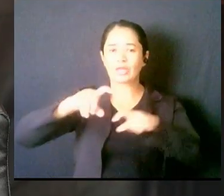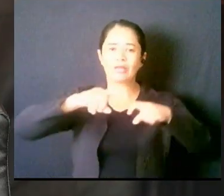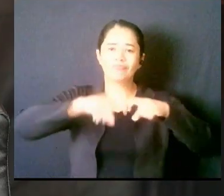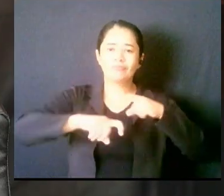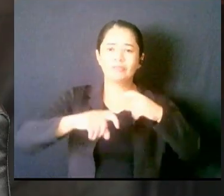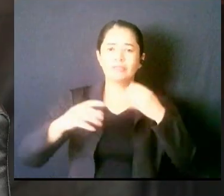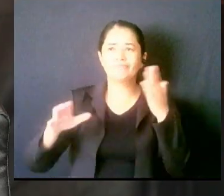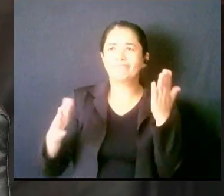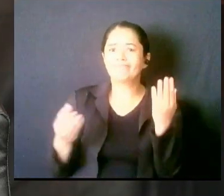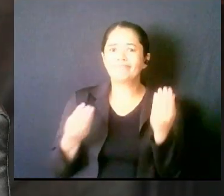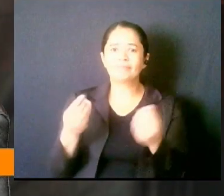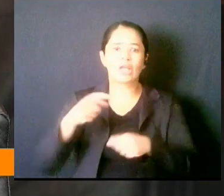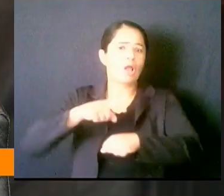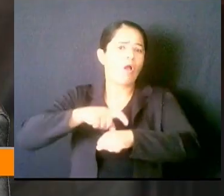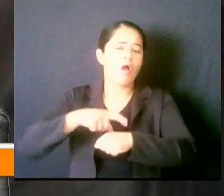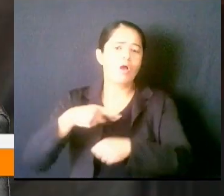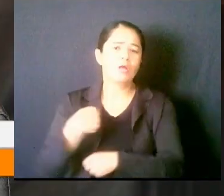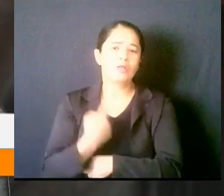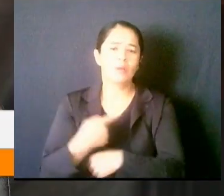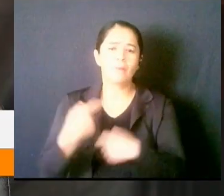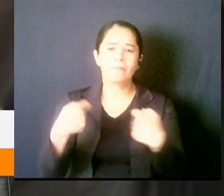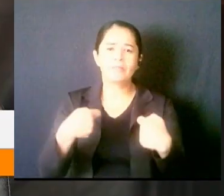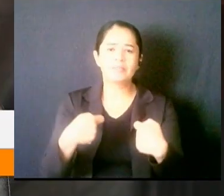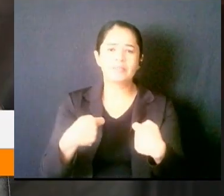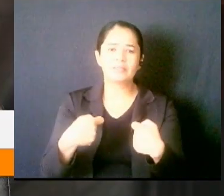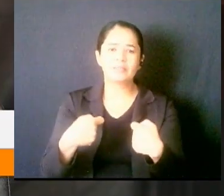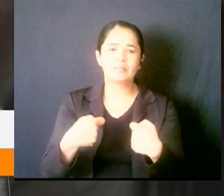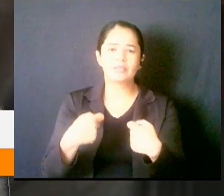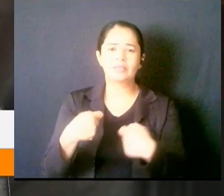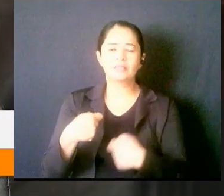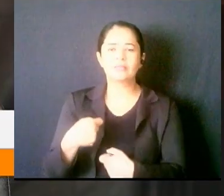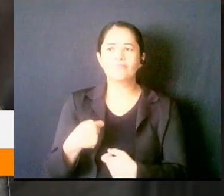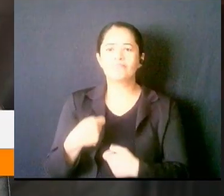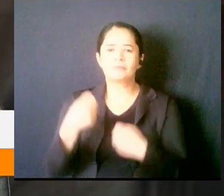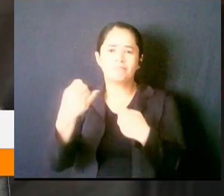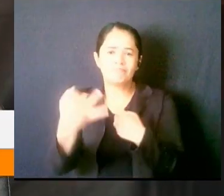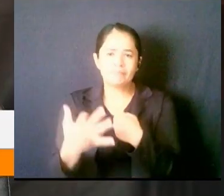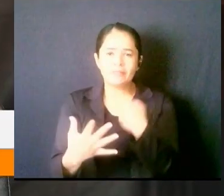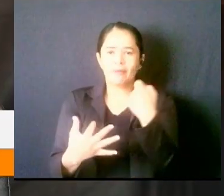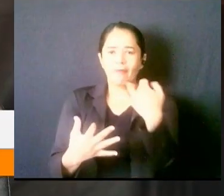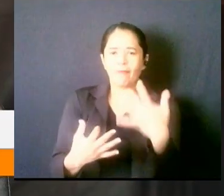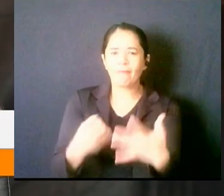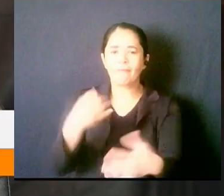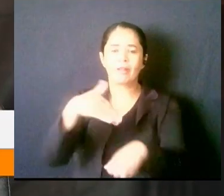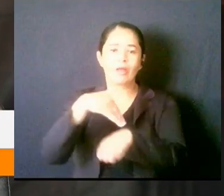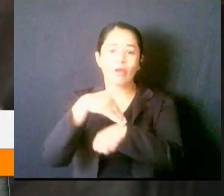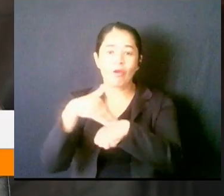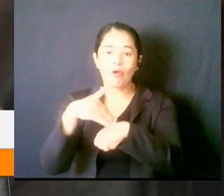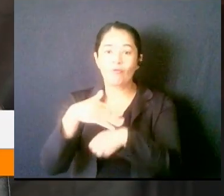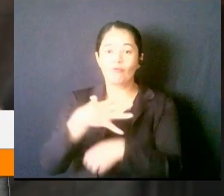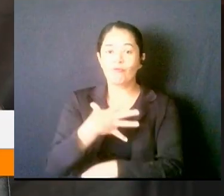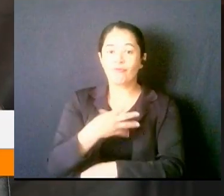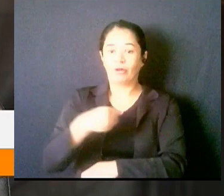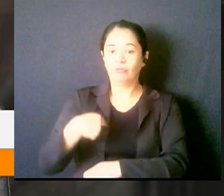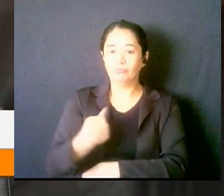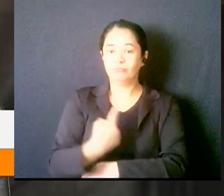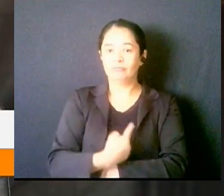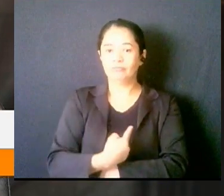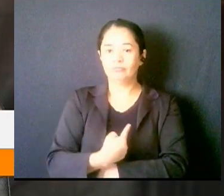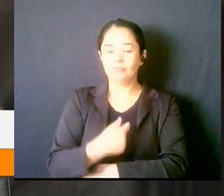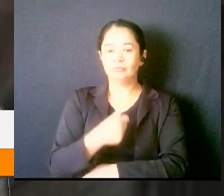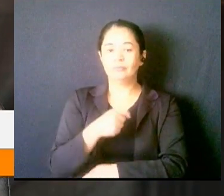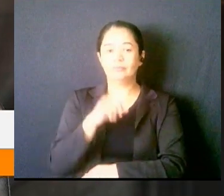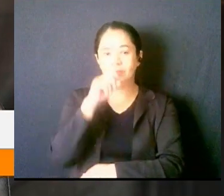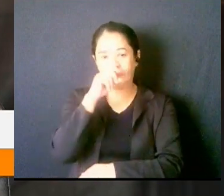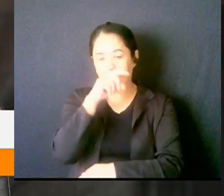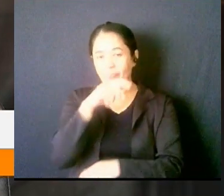gente precisa se ponderar em conversar com os nossos filhos, né? Até quando é